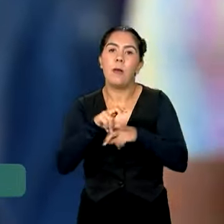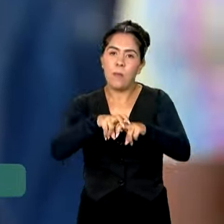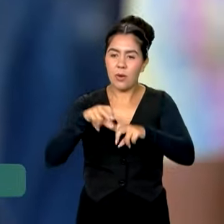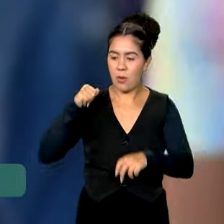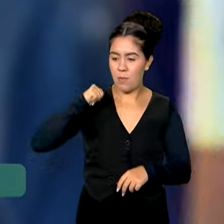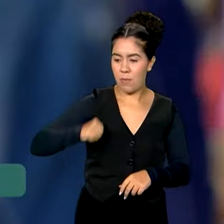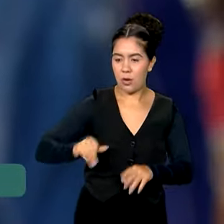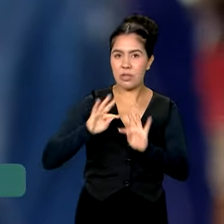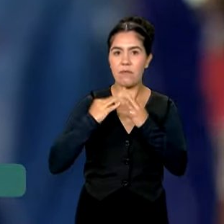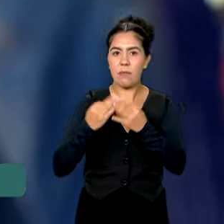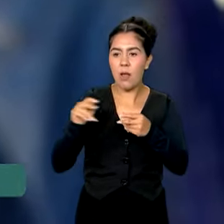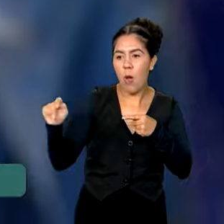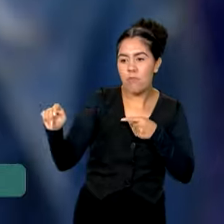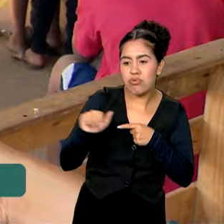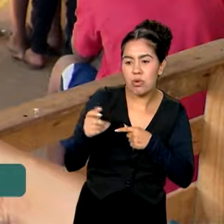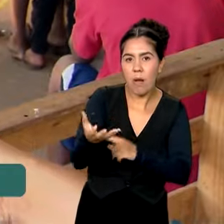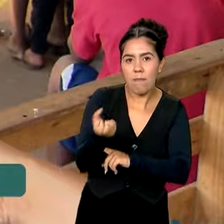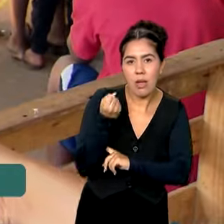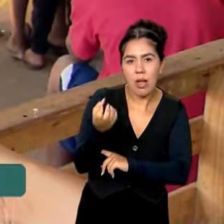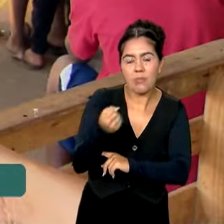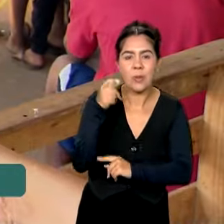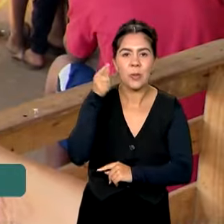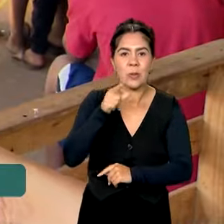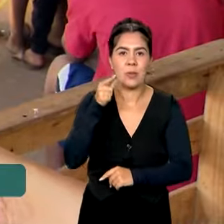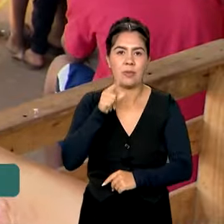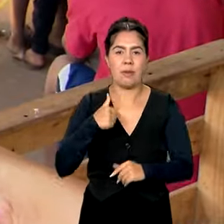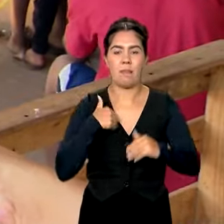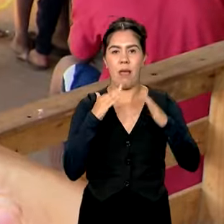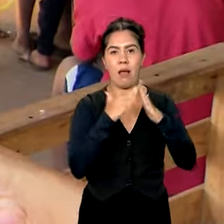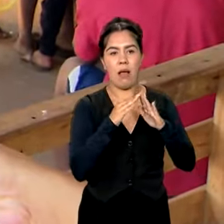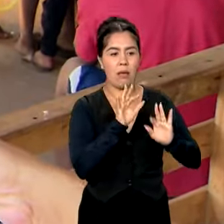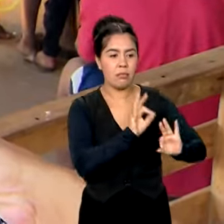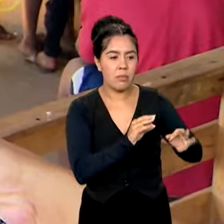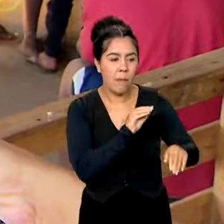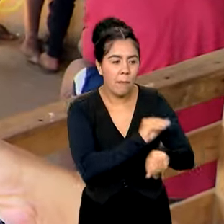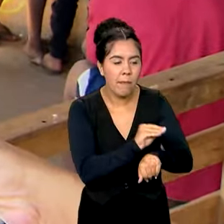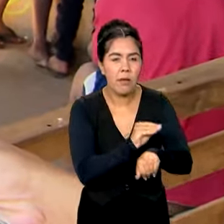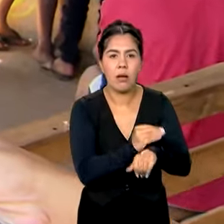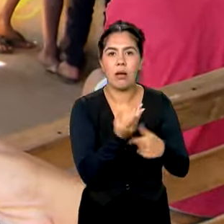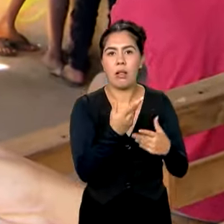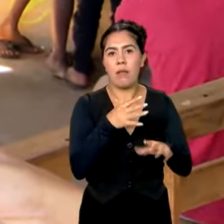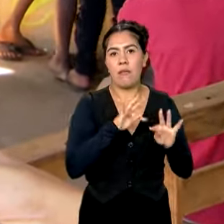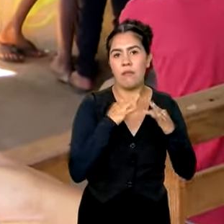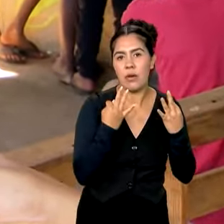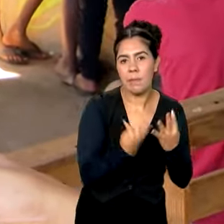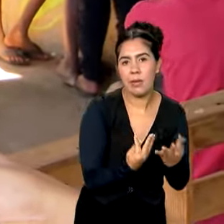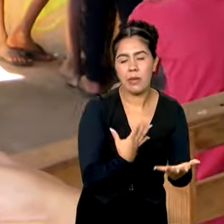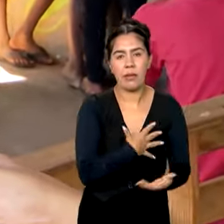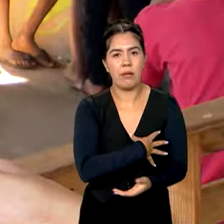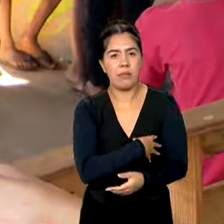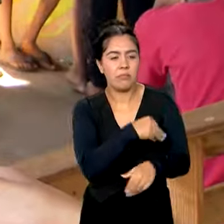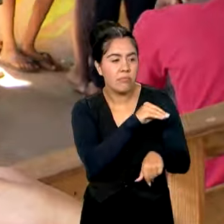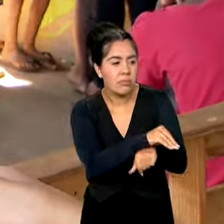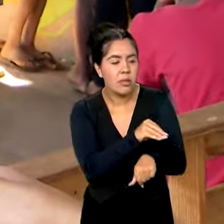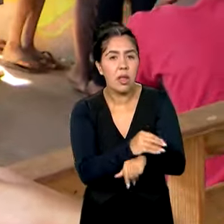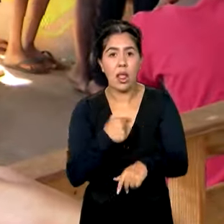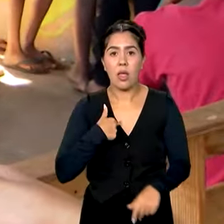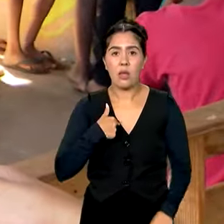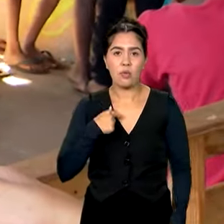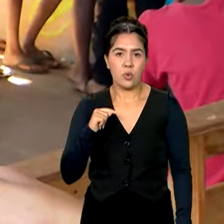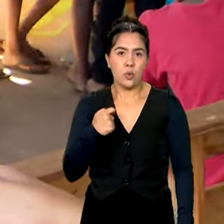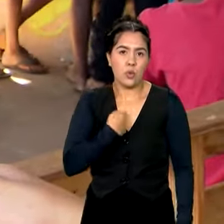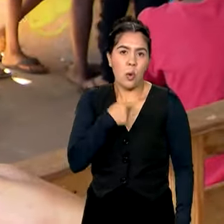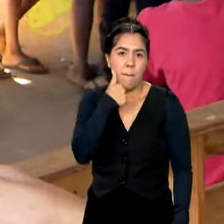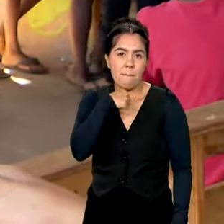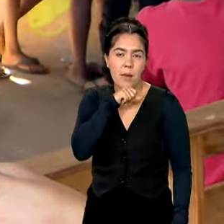do recado na casa dela. Ajuda bastante, né? Principalmente nós que temos família, tem filho. Eu sou mãe solos, né? Então